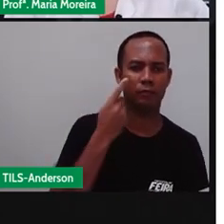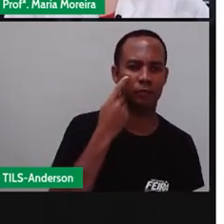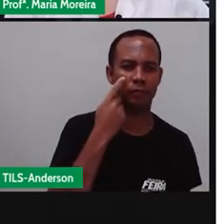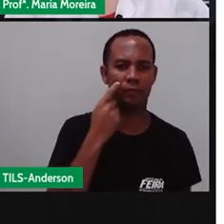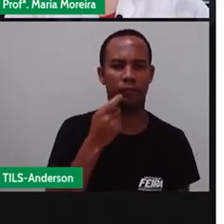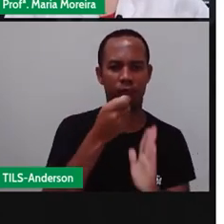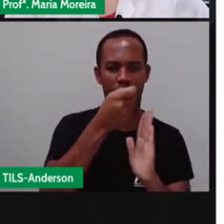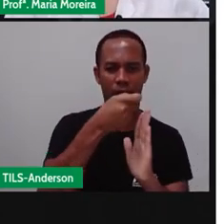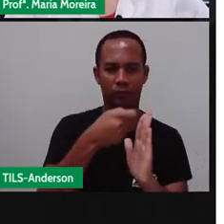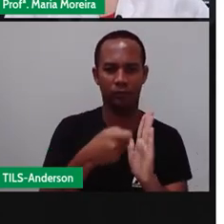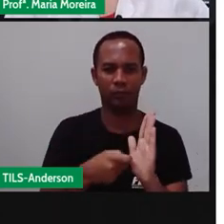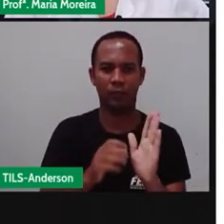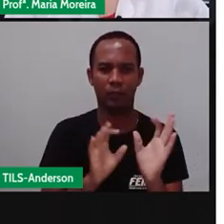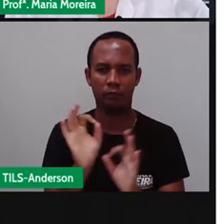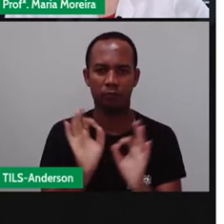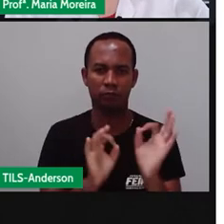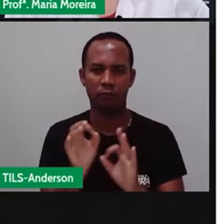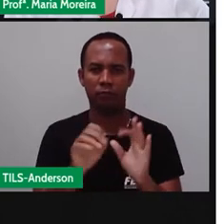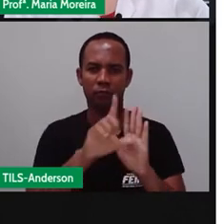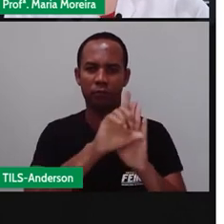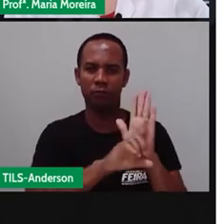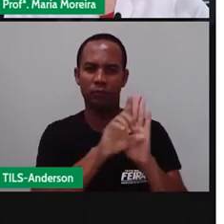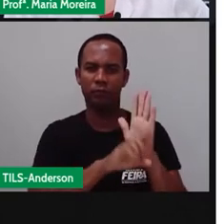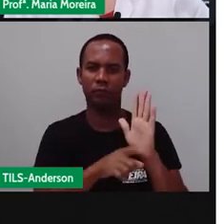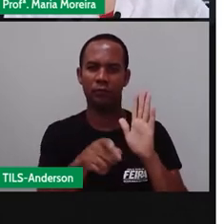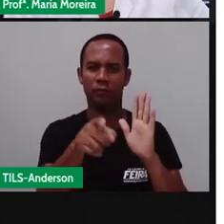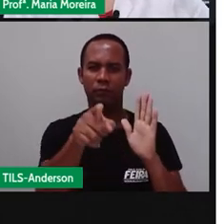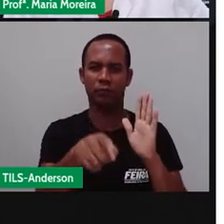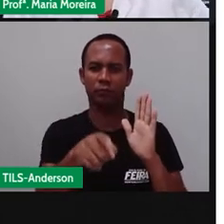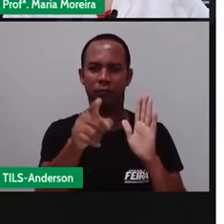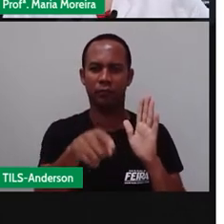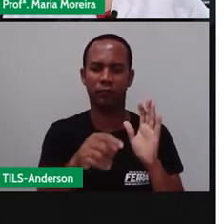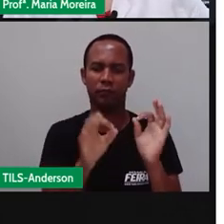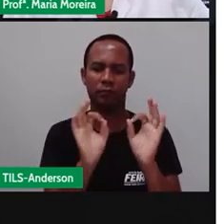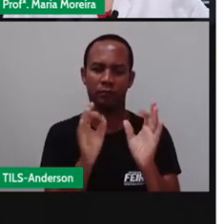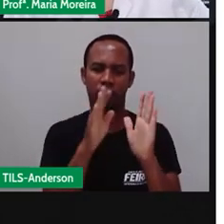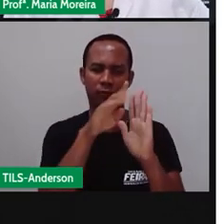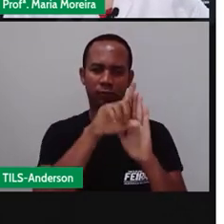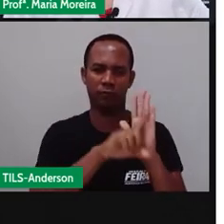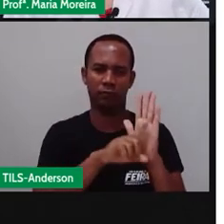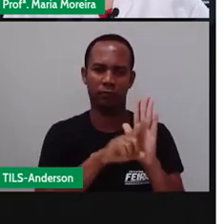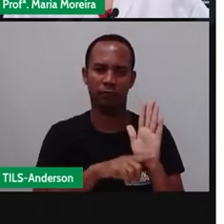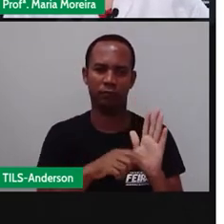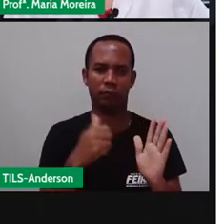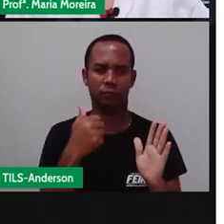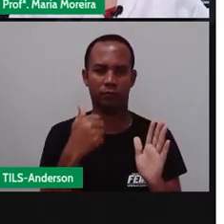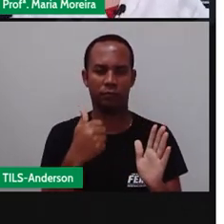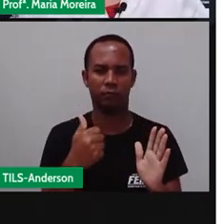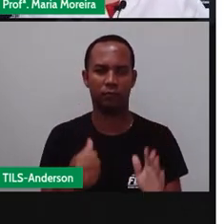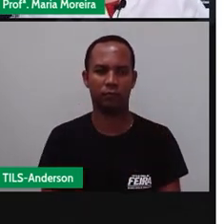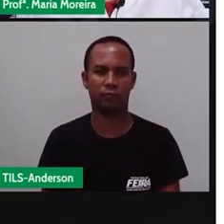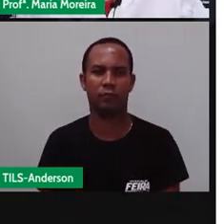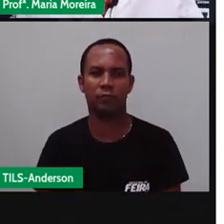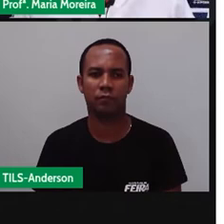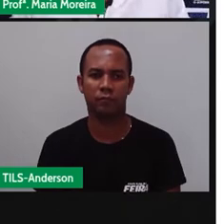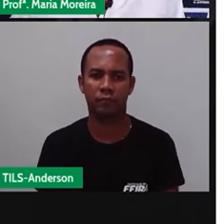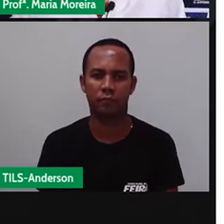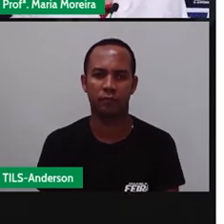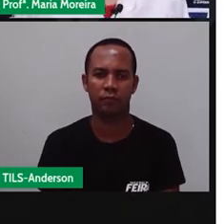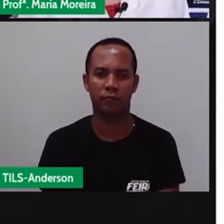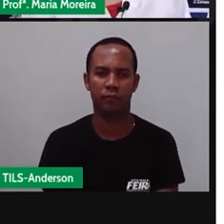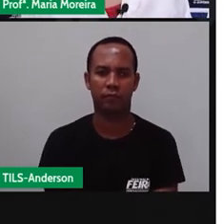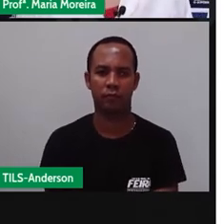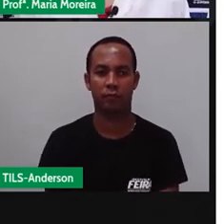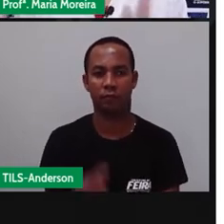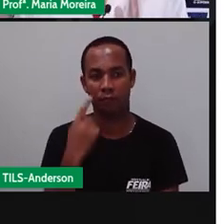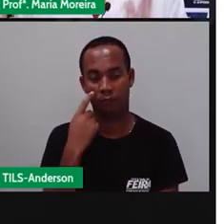agora e arrumarem essa lista aqui, né? E colocarem ela em ordem alfabética. E aí a prova vai dar um tempinho para vocês, ou